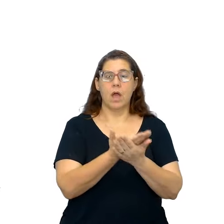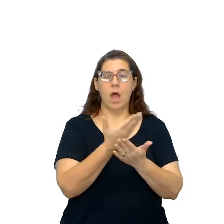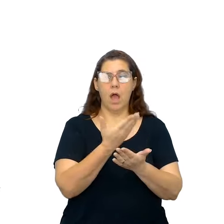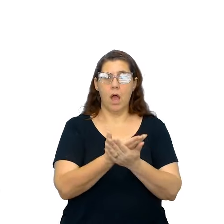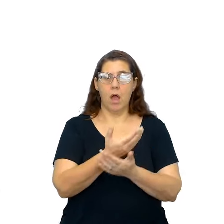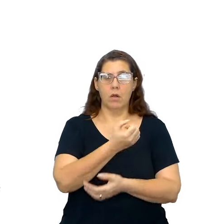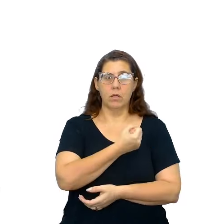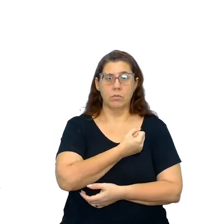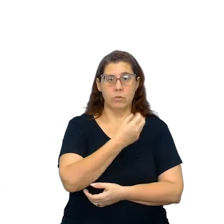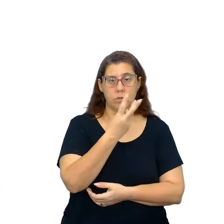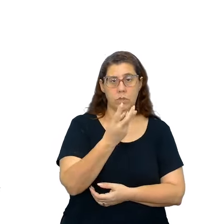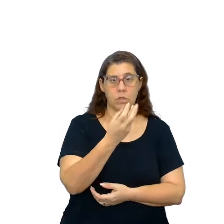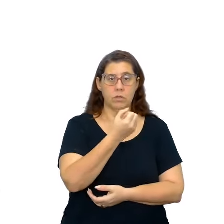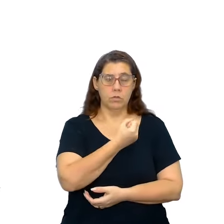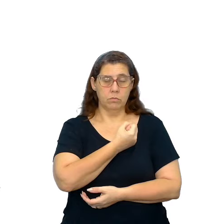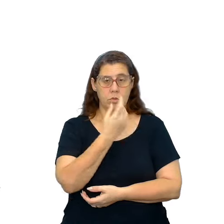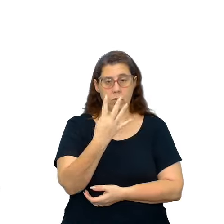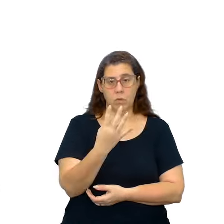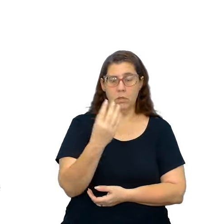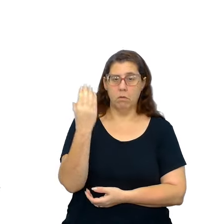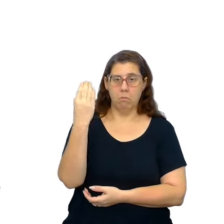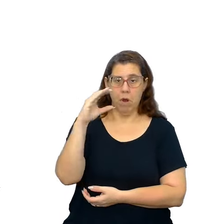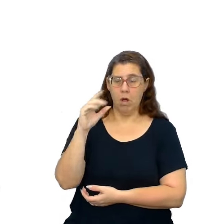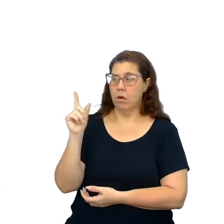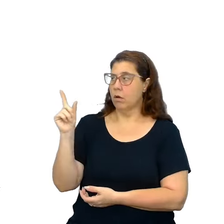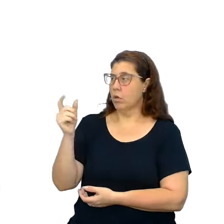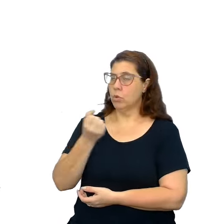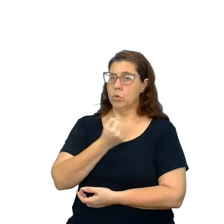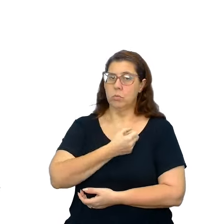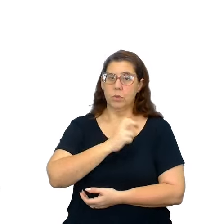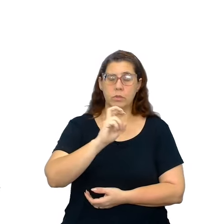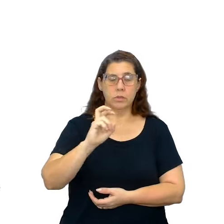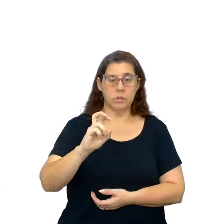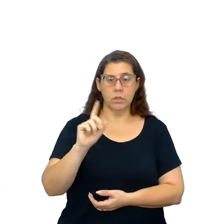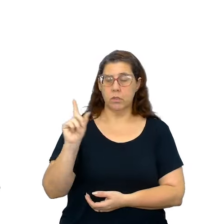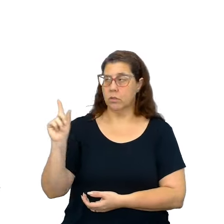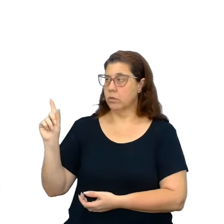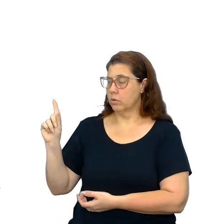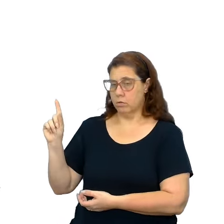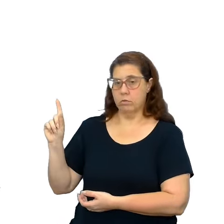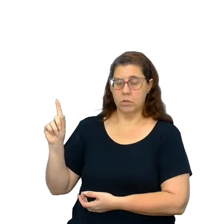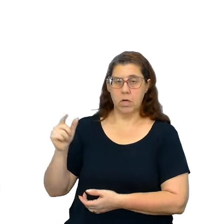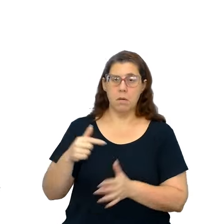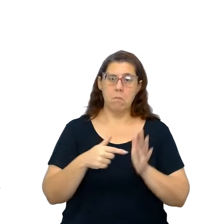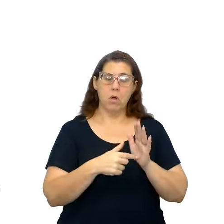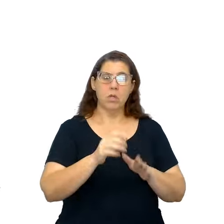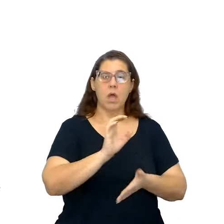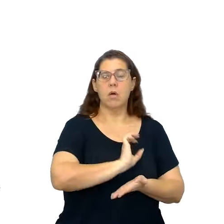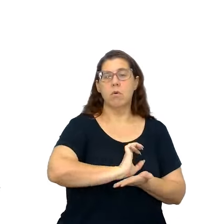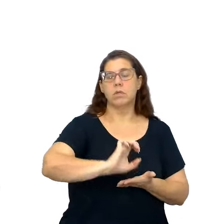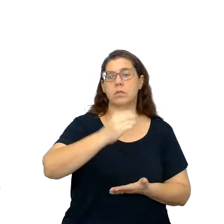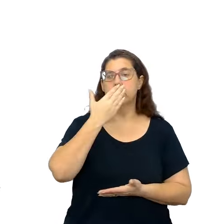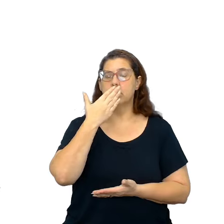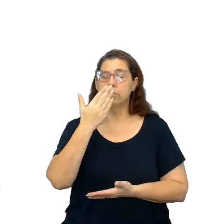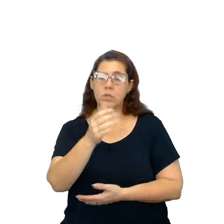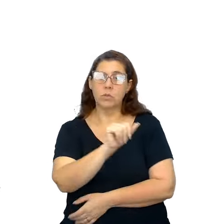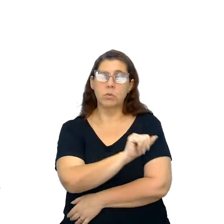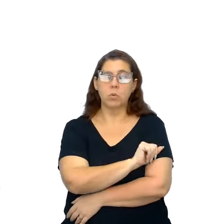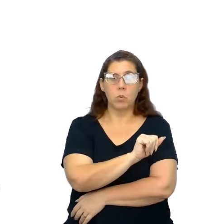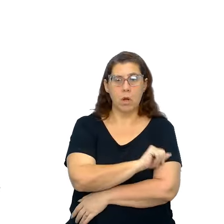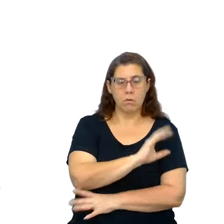atividade da aula 3 e 4, onde ele coloca, né, na atividade 5, ele dá um sistema de equações e pede para que os